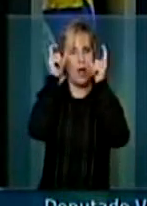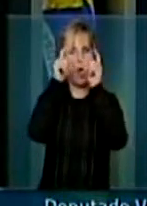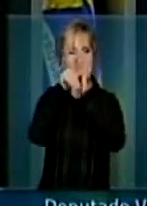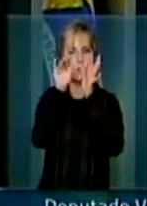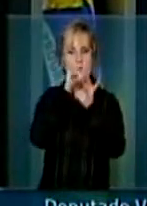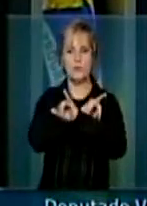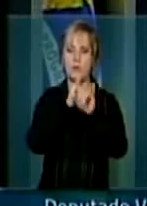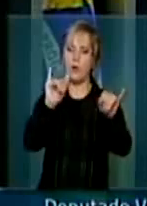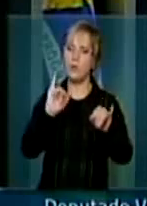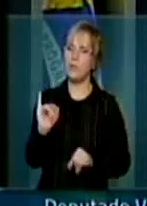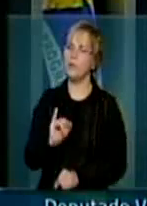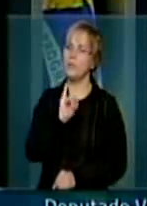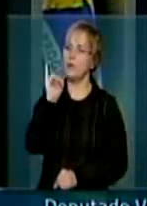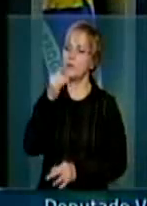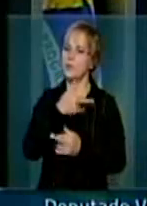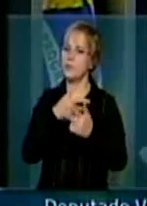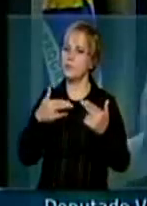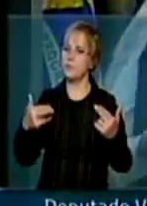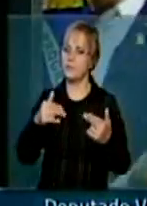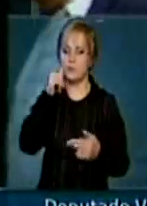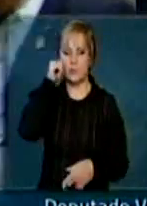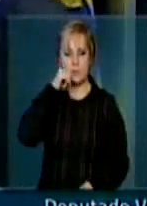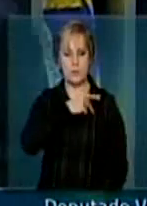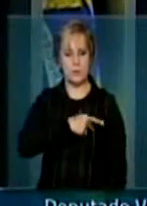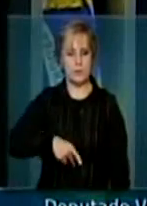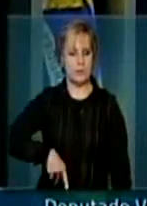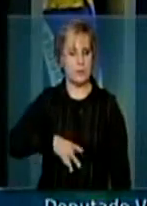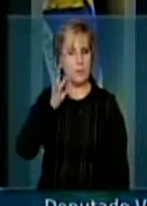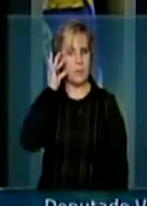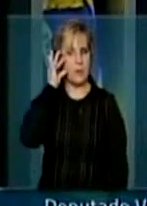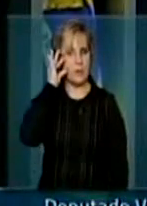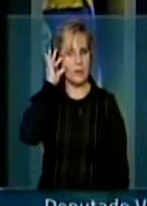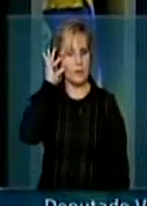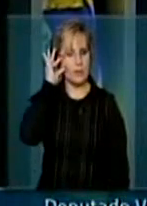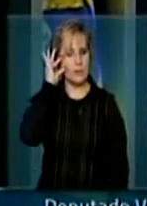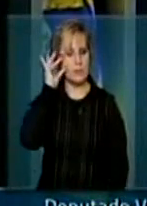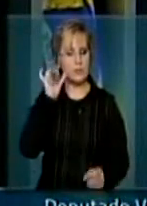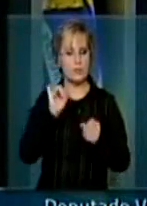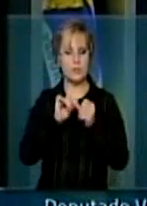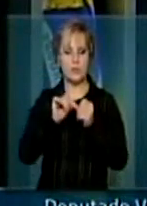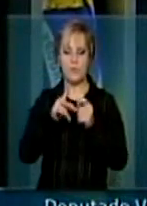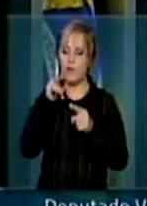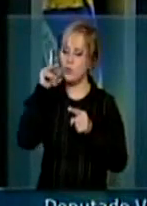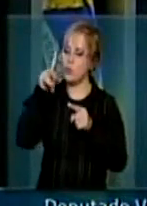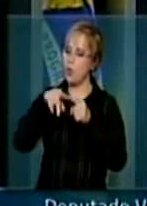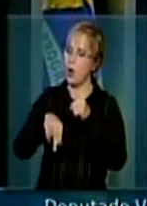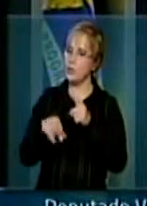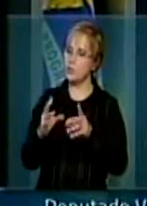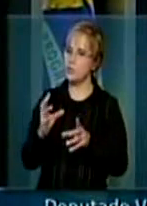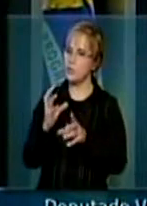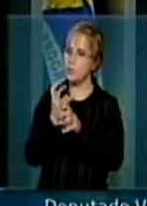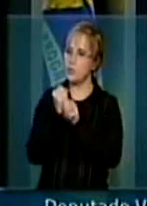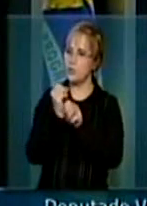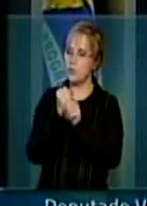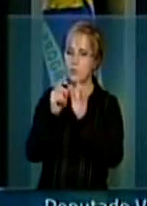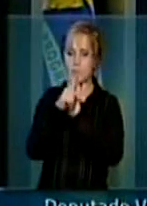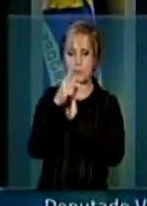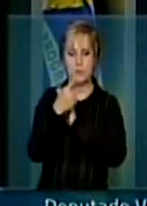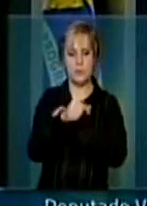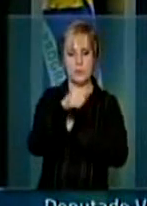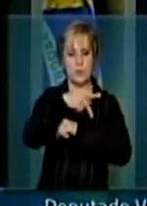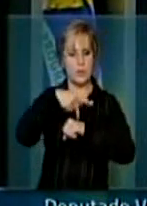fato importante. A nossa presidenta Dilma fez um corte extraordinário na questão dos recursos desse